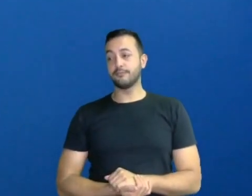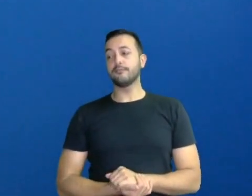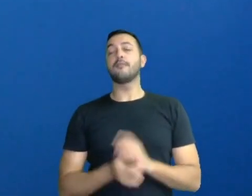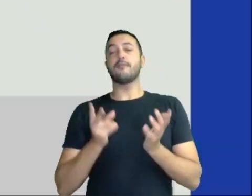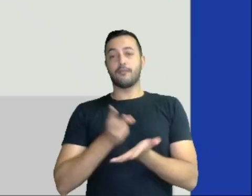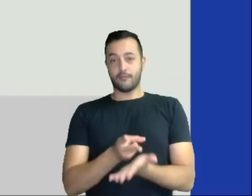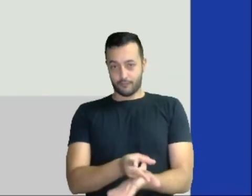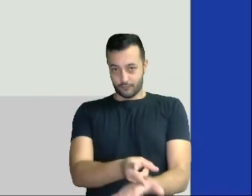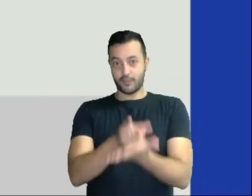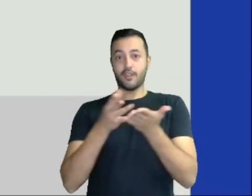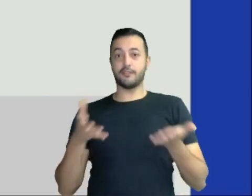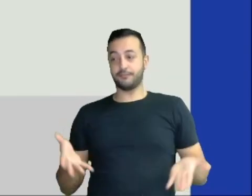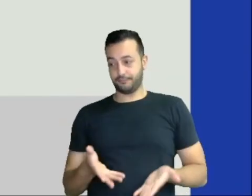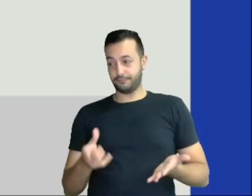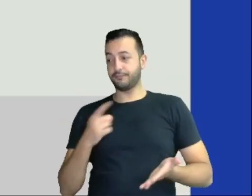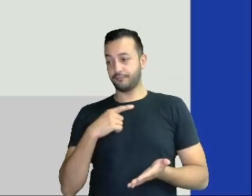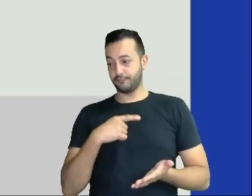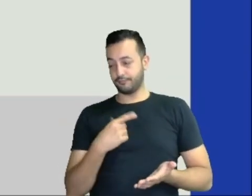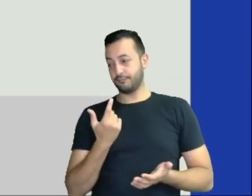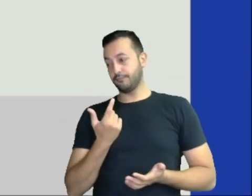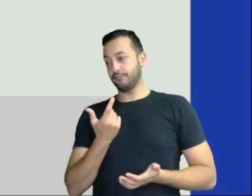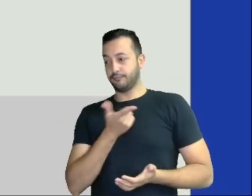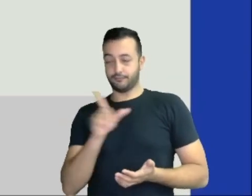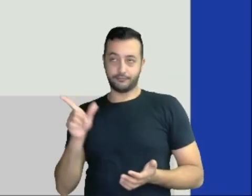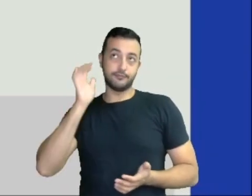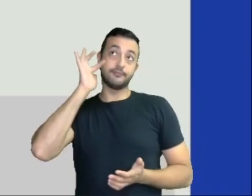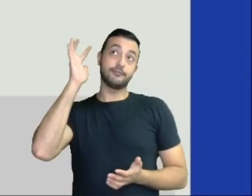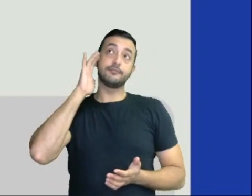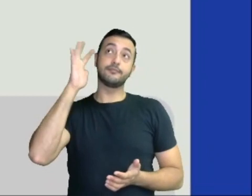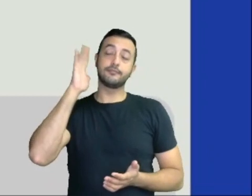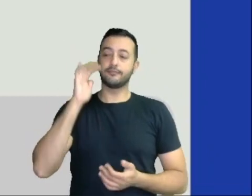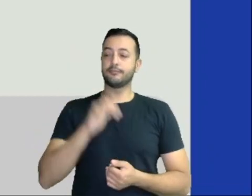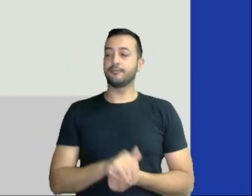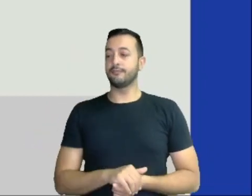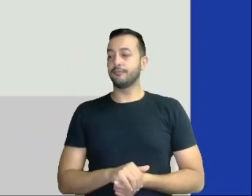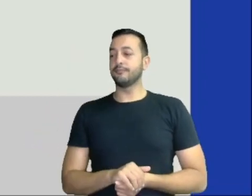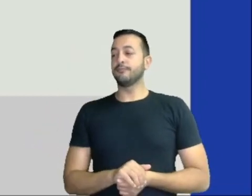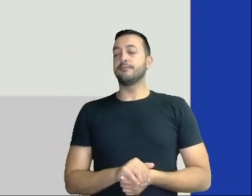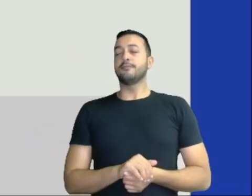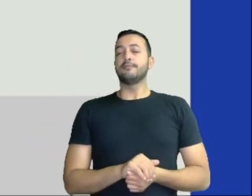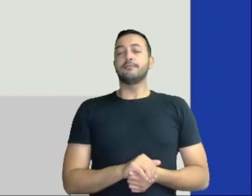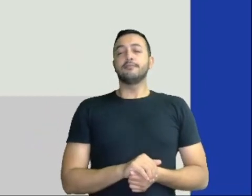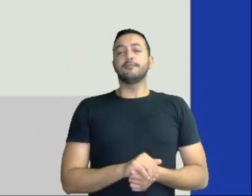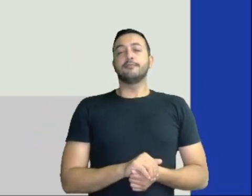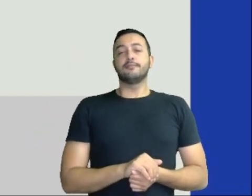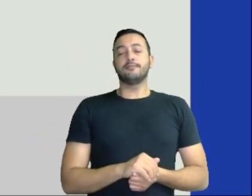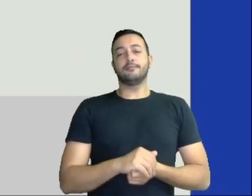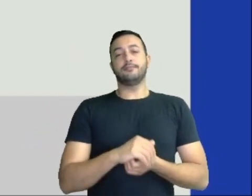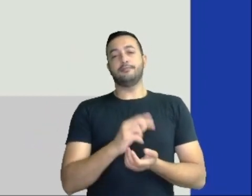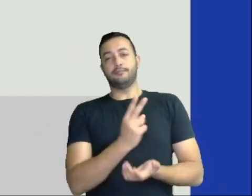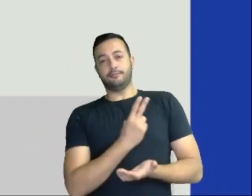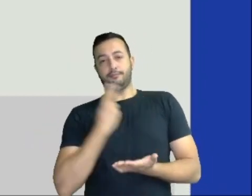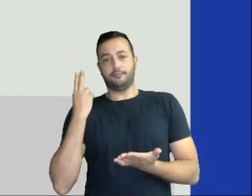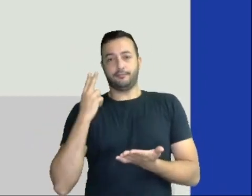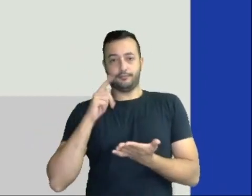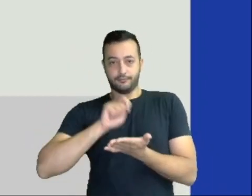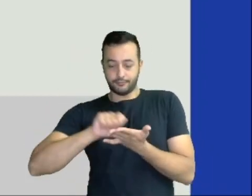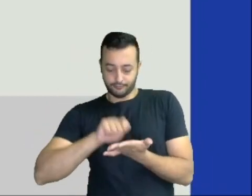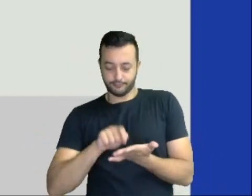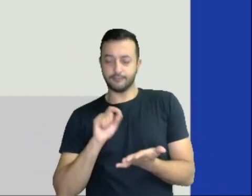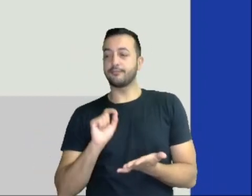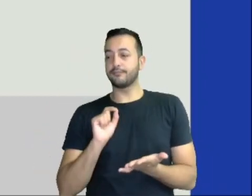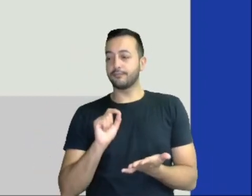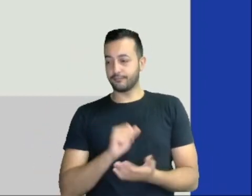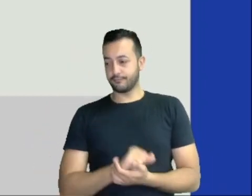dar continuidade agora tem uma cartãozinho aqui para a gente pensar Quem é o remetente desse bilhete que